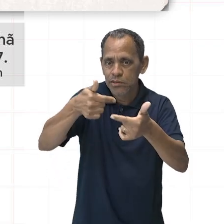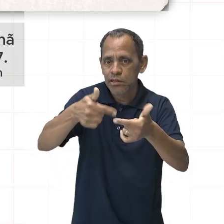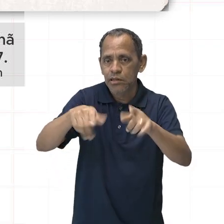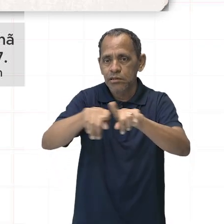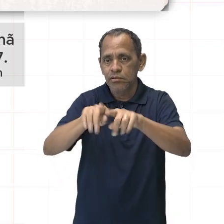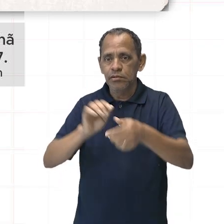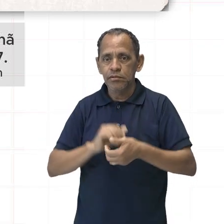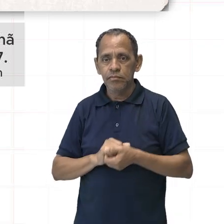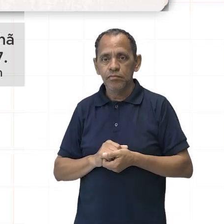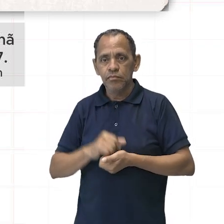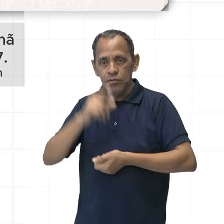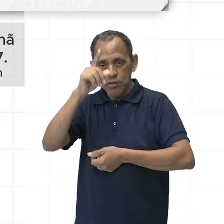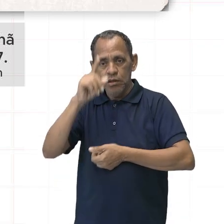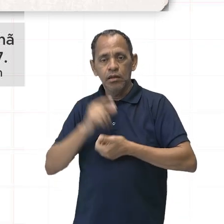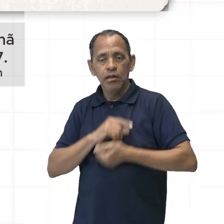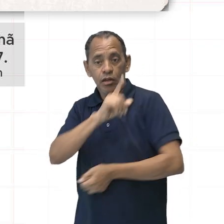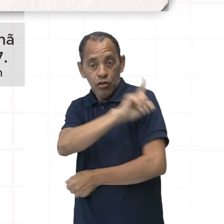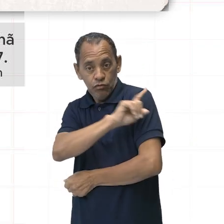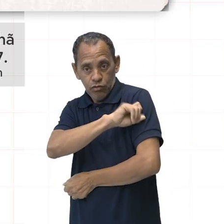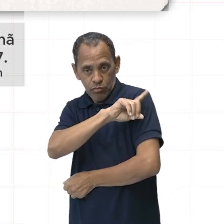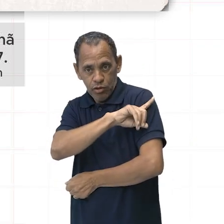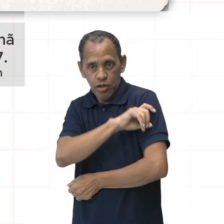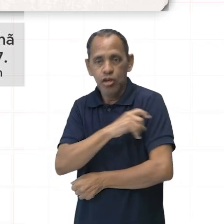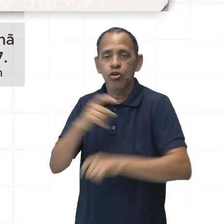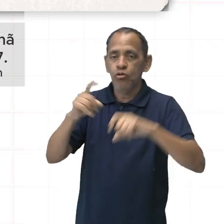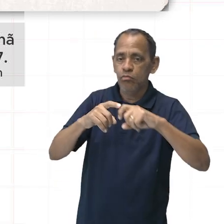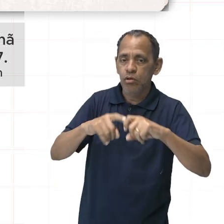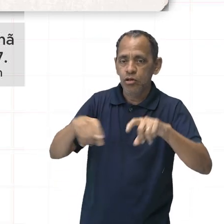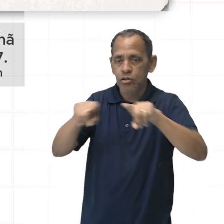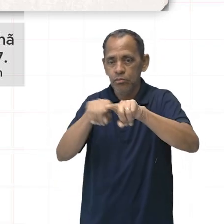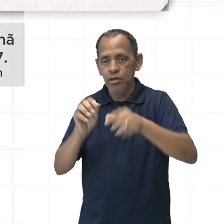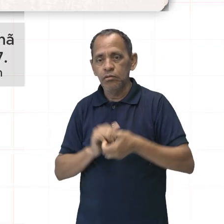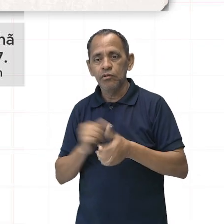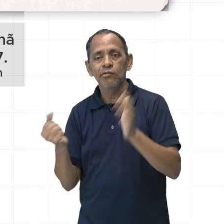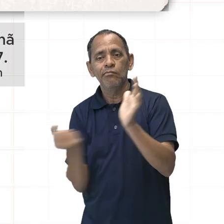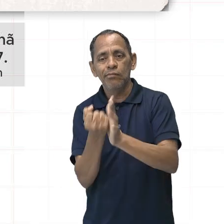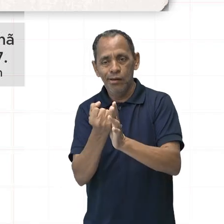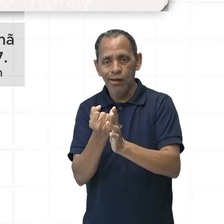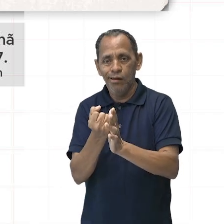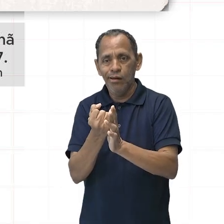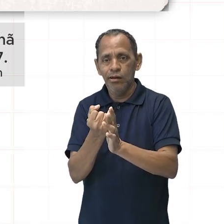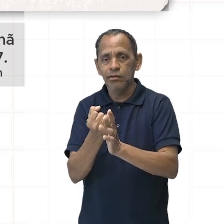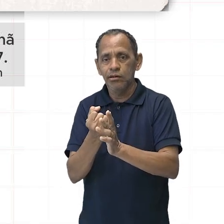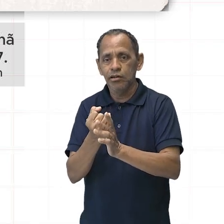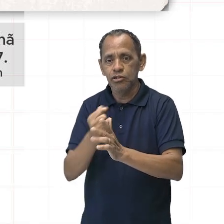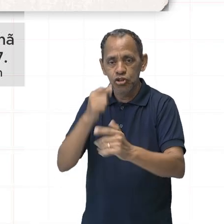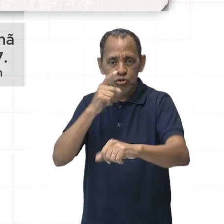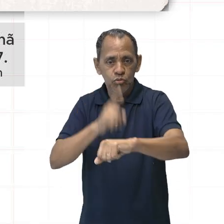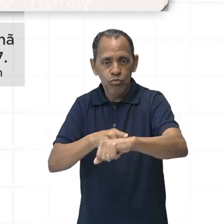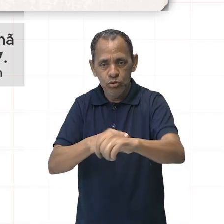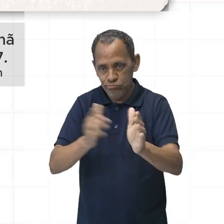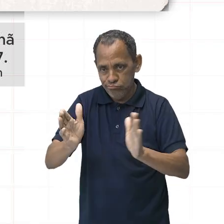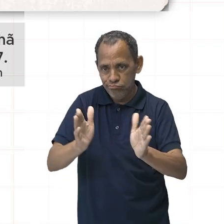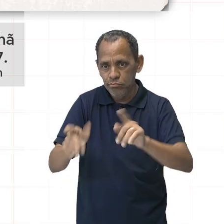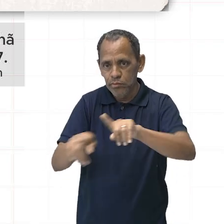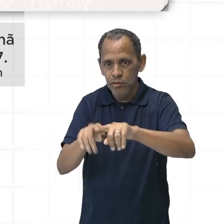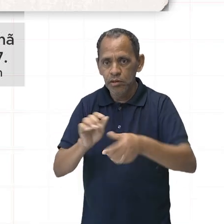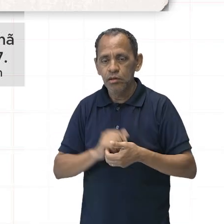ser o impacto, né, dessa participação? Bem, relações internacionais vão se